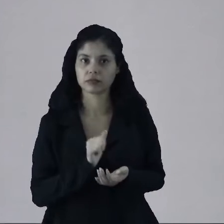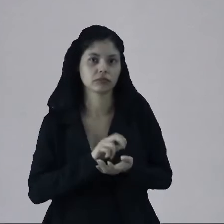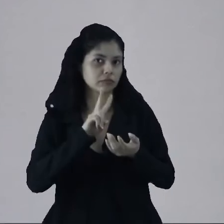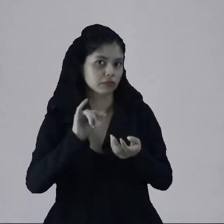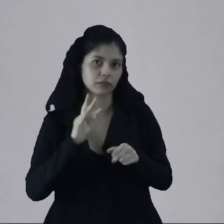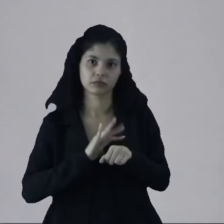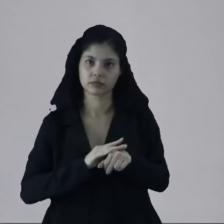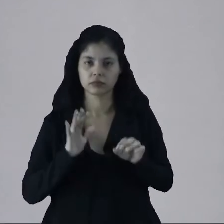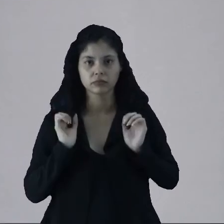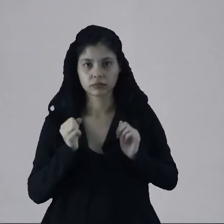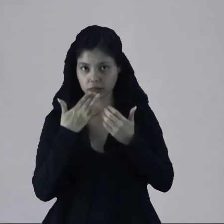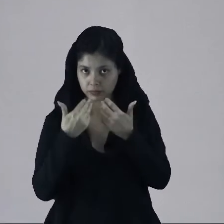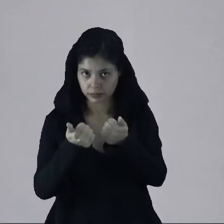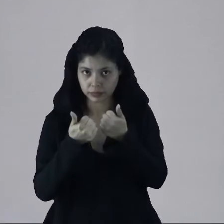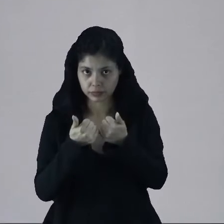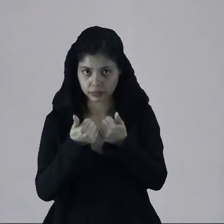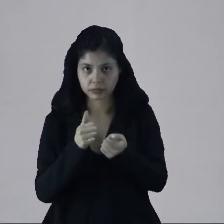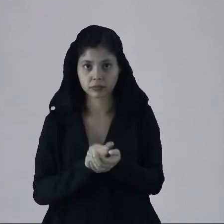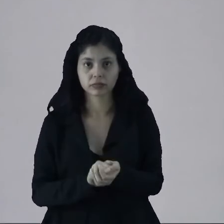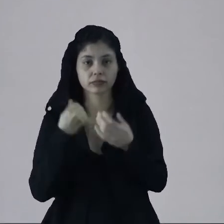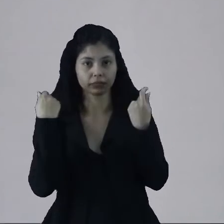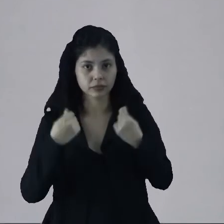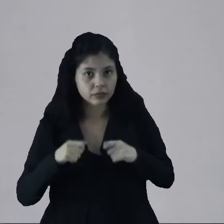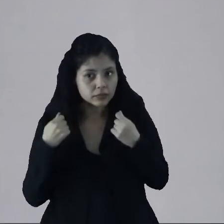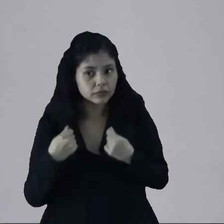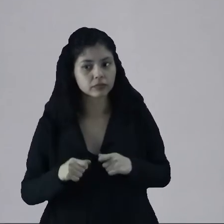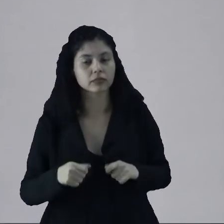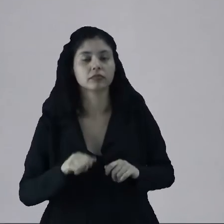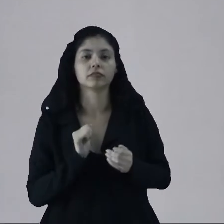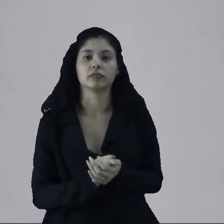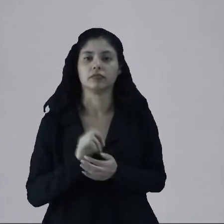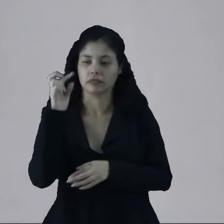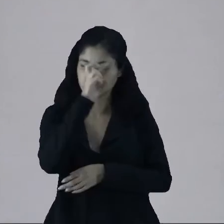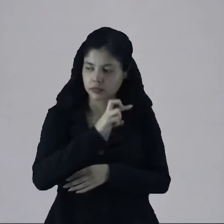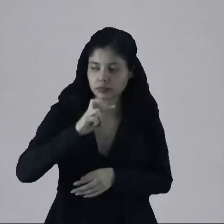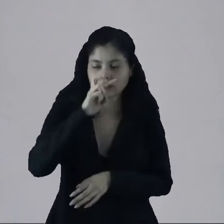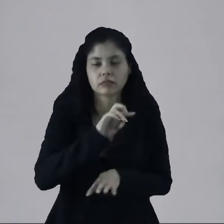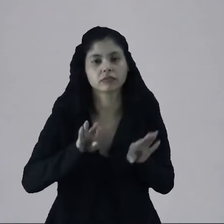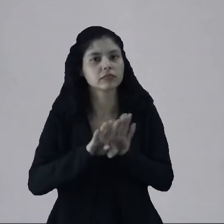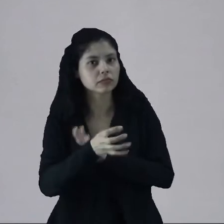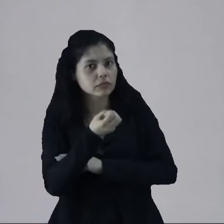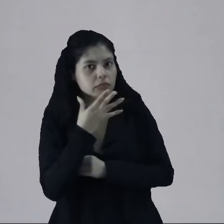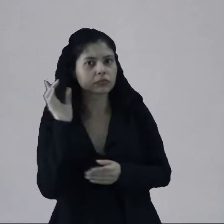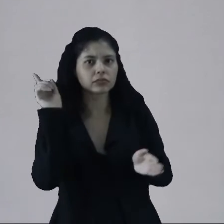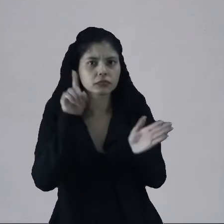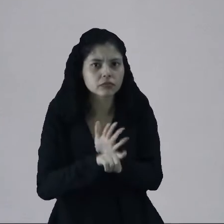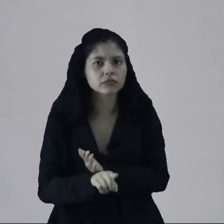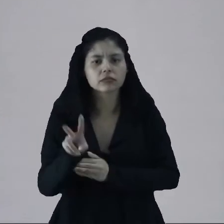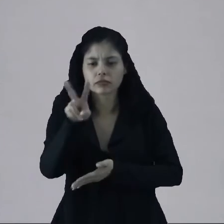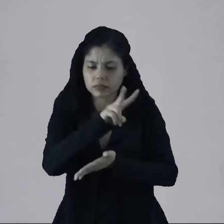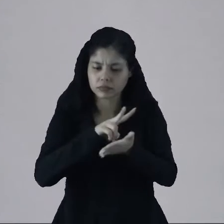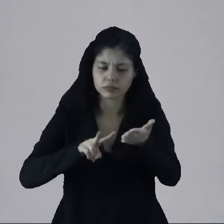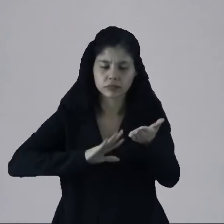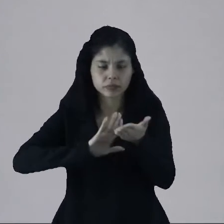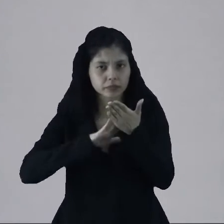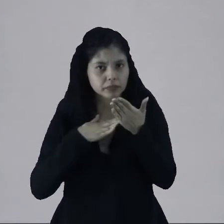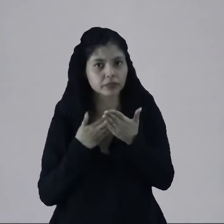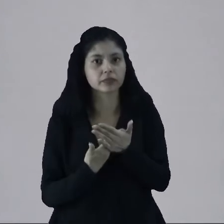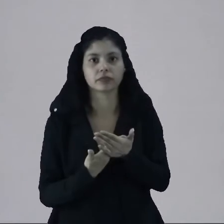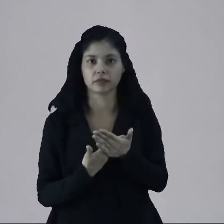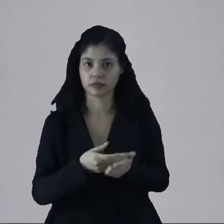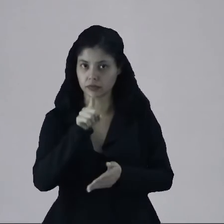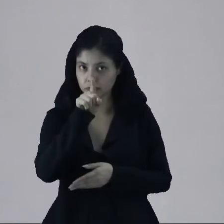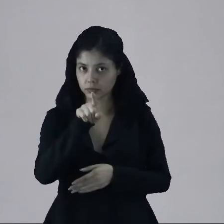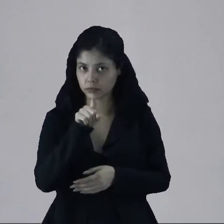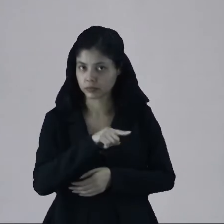veio doente, tudo bem? Então, você precisa analisar bem a questão, ler e interpretar